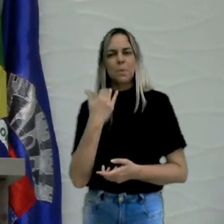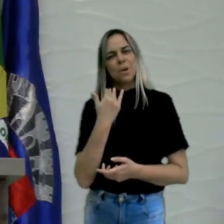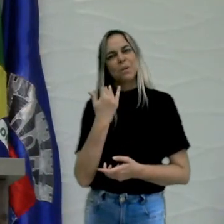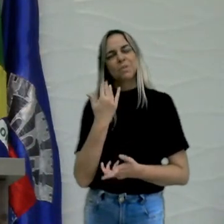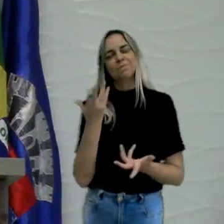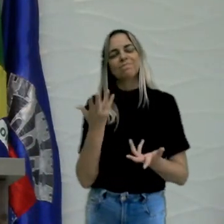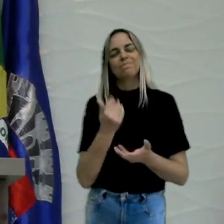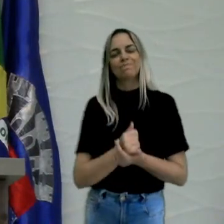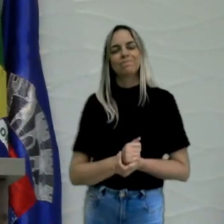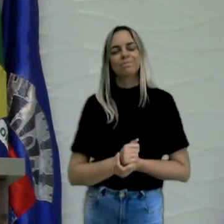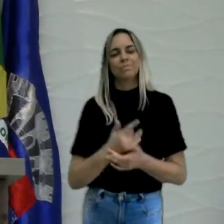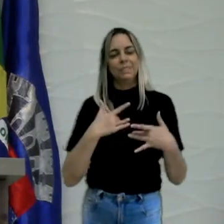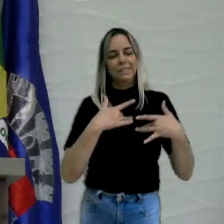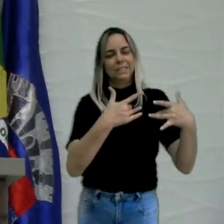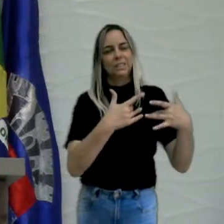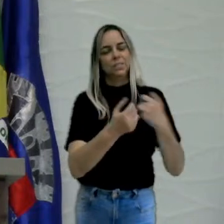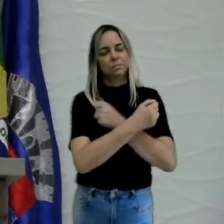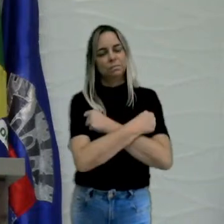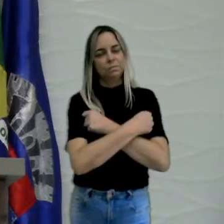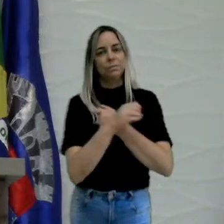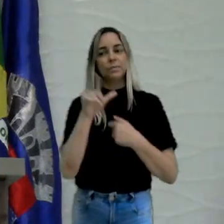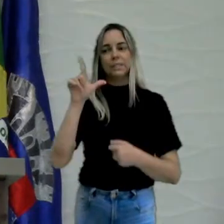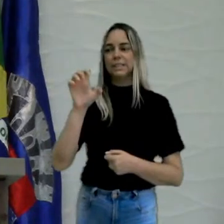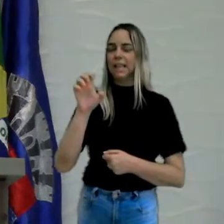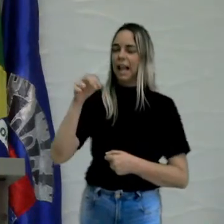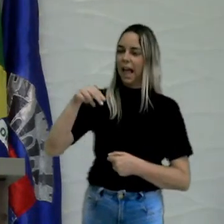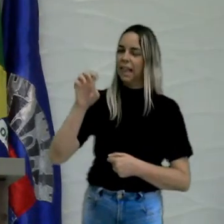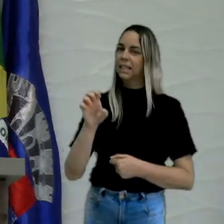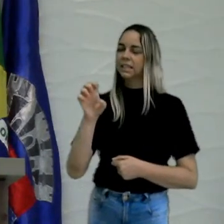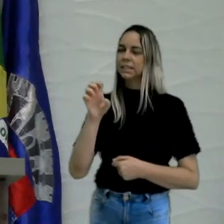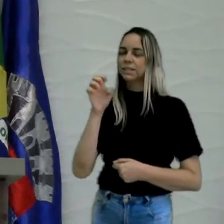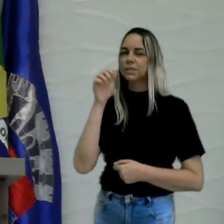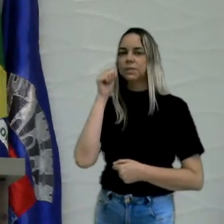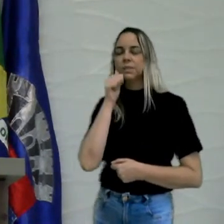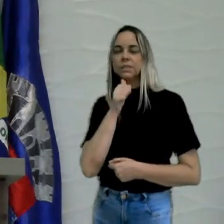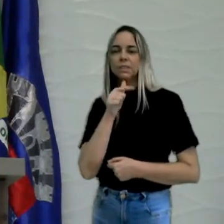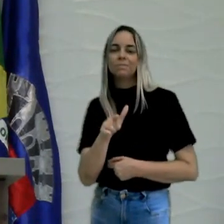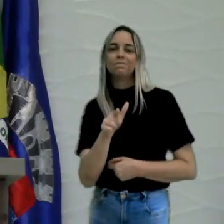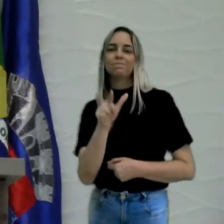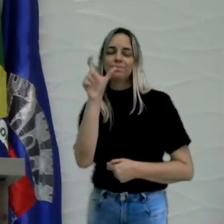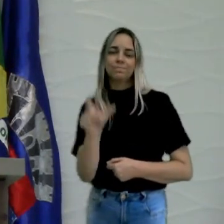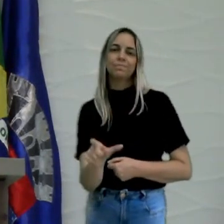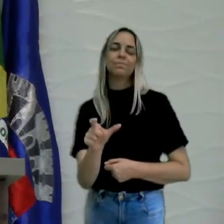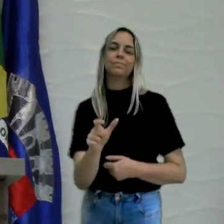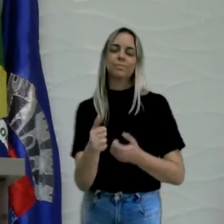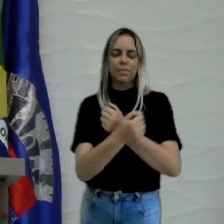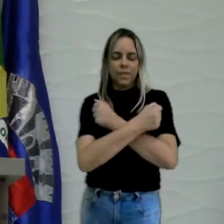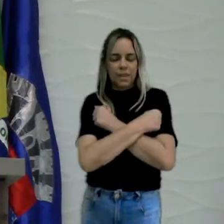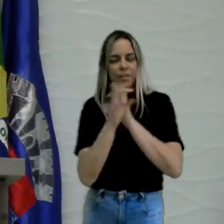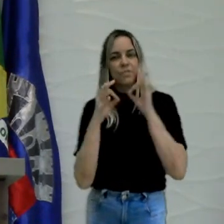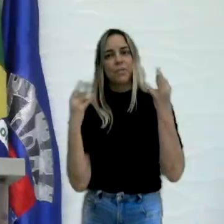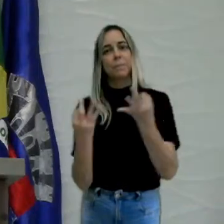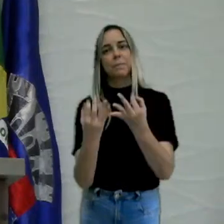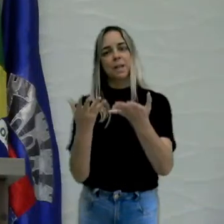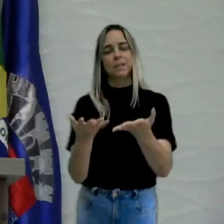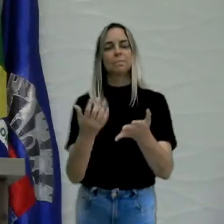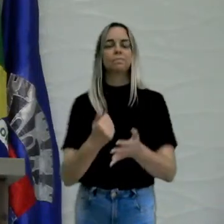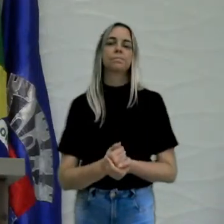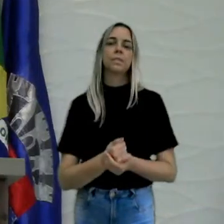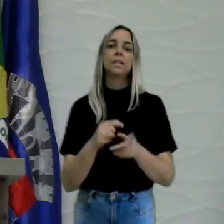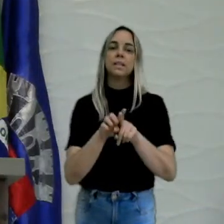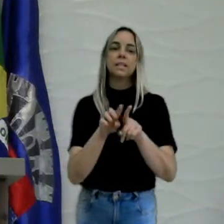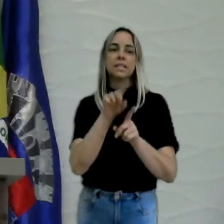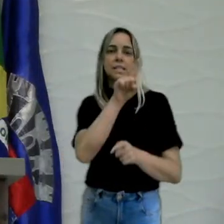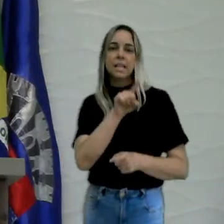A nossa amiga Lene. Em nome de Lene, um abraço a toda a família enlutada. Nosso amigo Zé da Baixa, também que